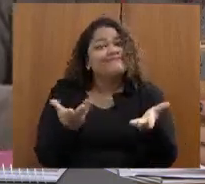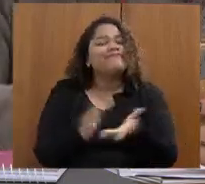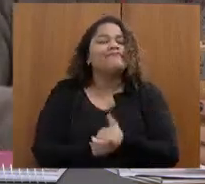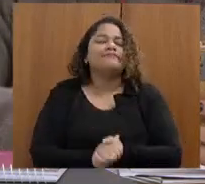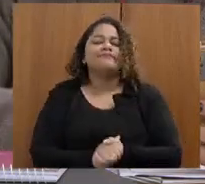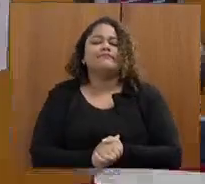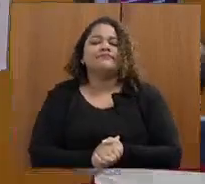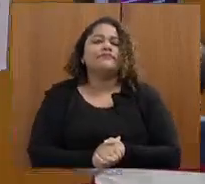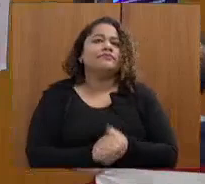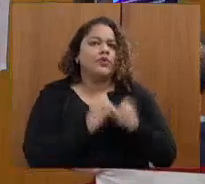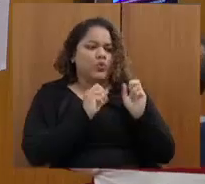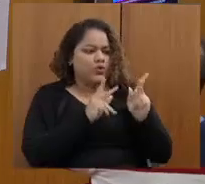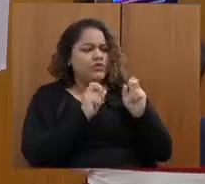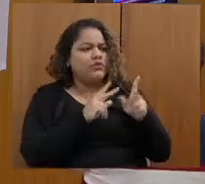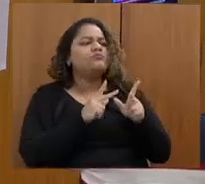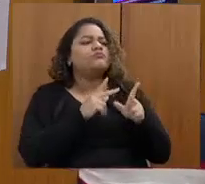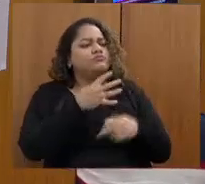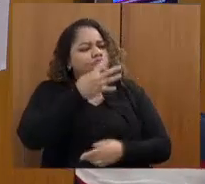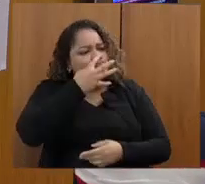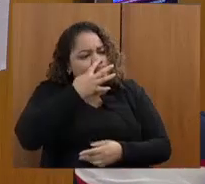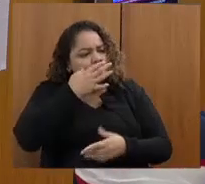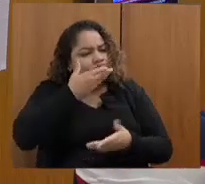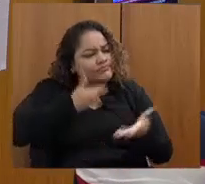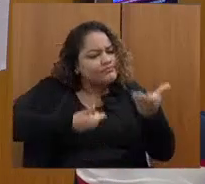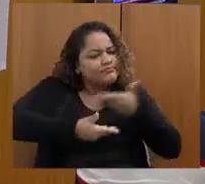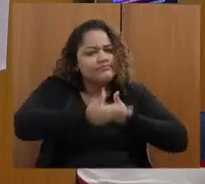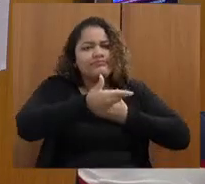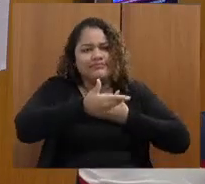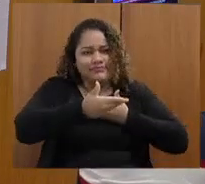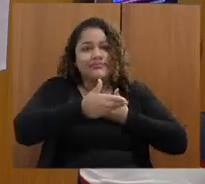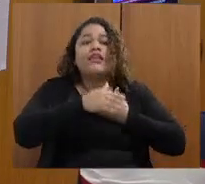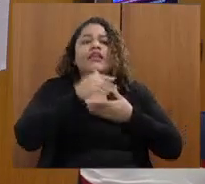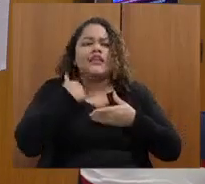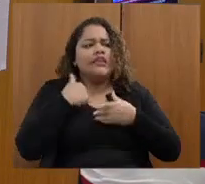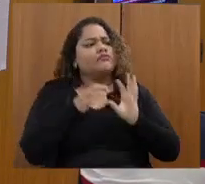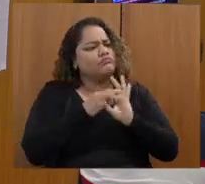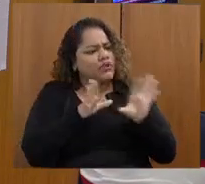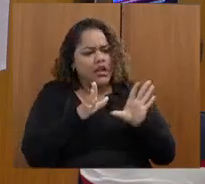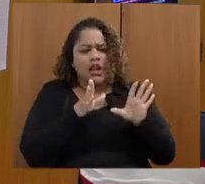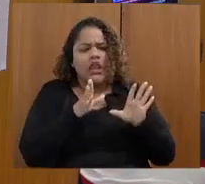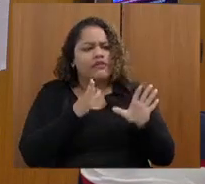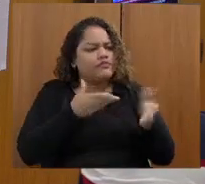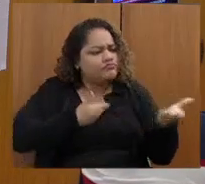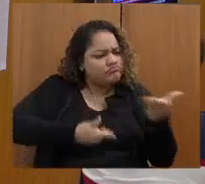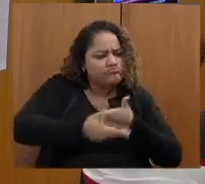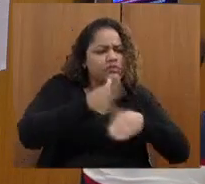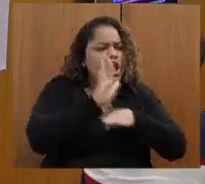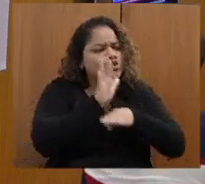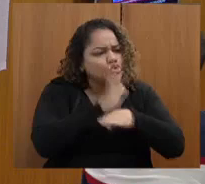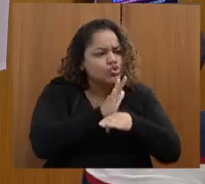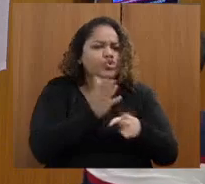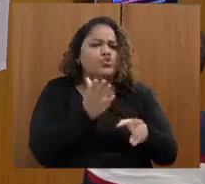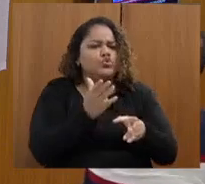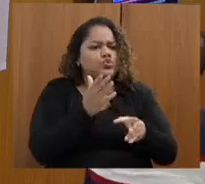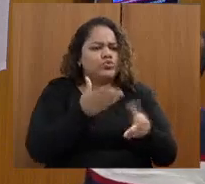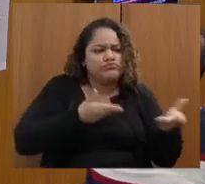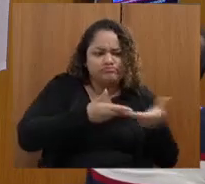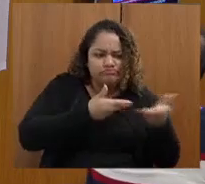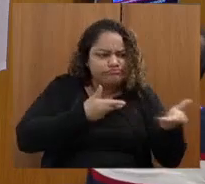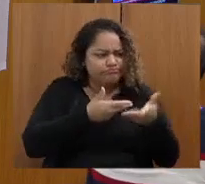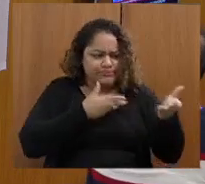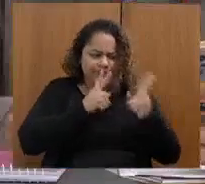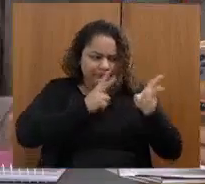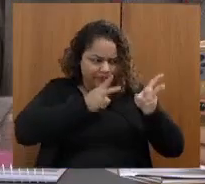senhora sabe que admiração é mútua e pode contar com a minha colaboração interlocução que for necessário tá obrigado